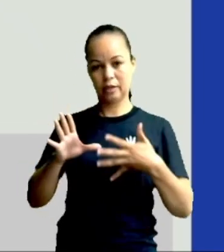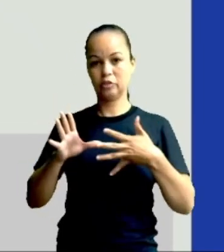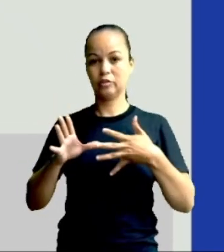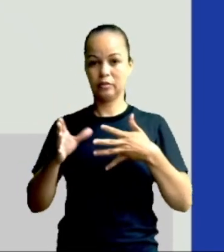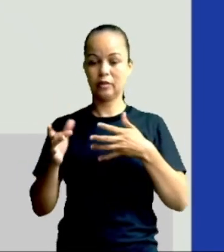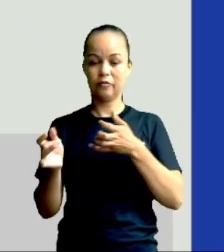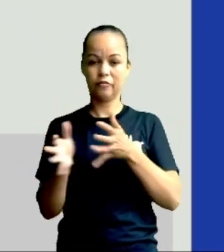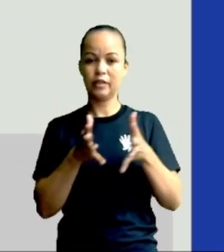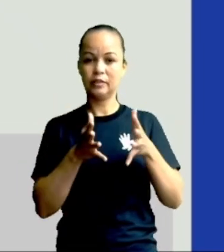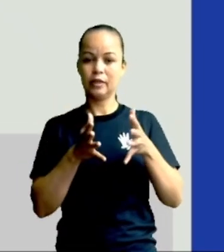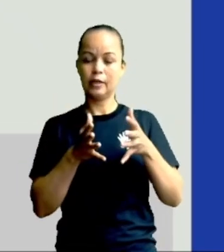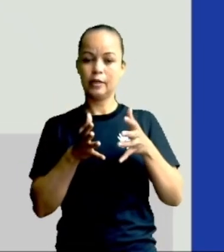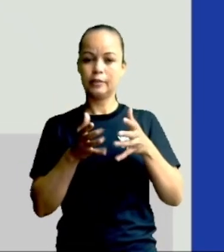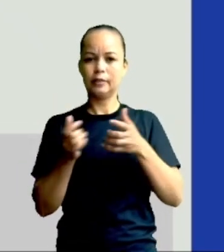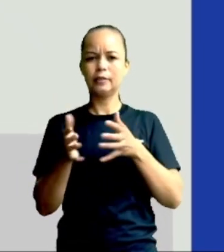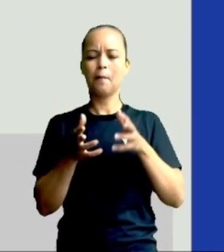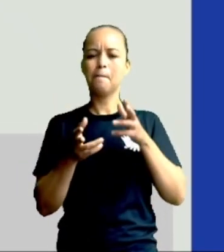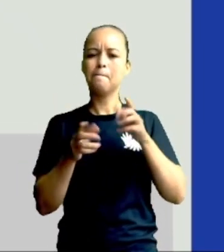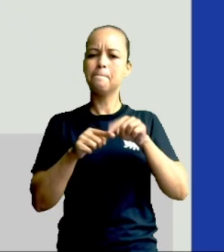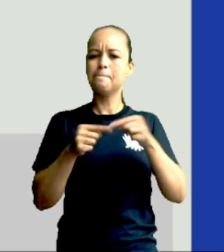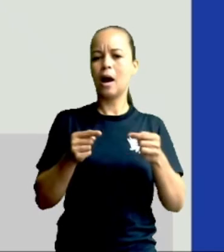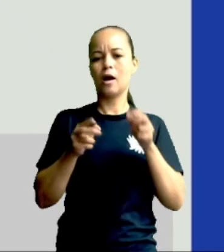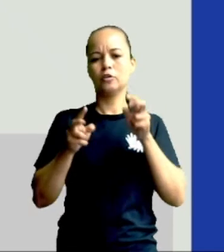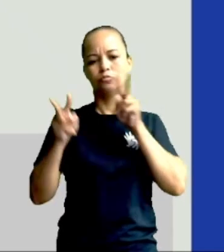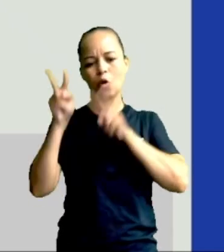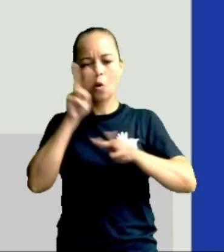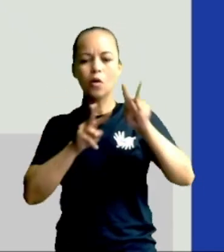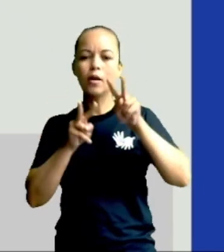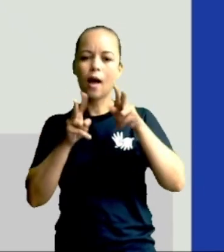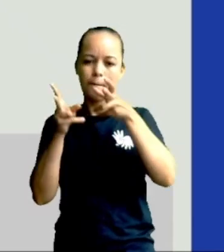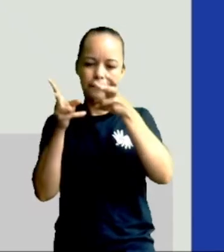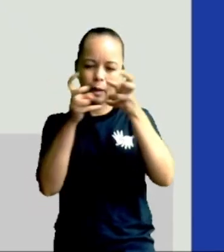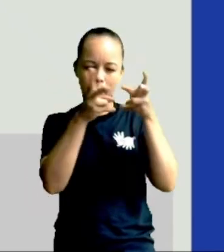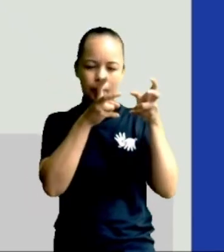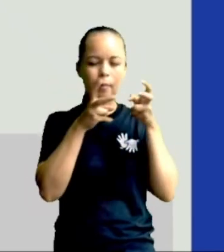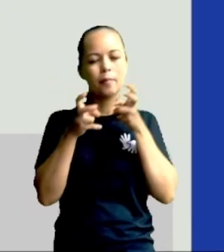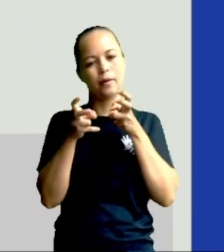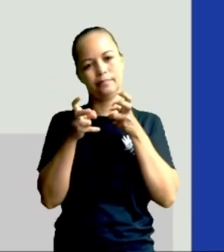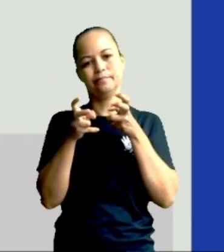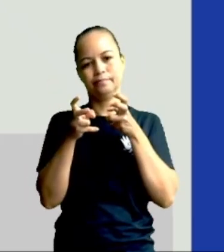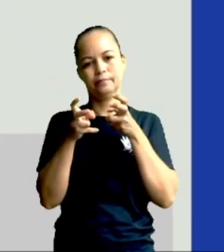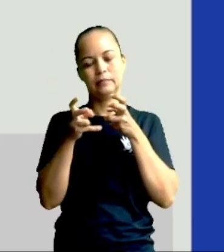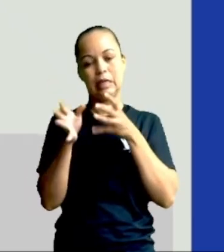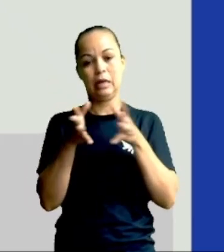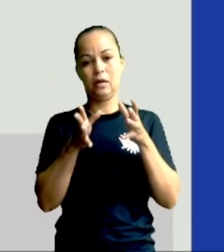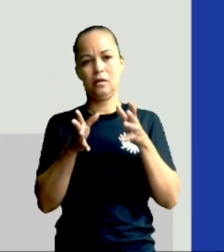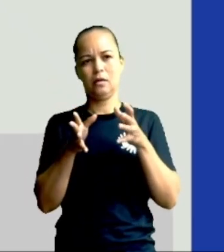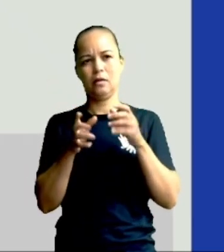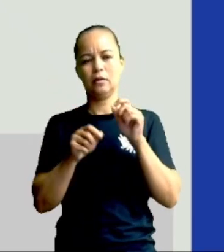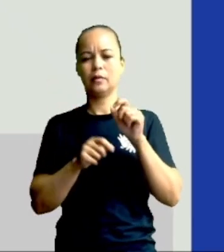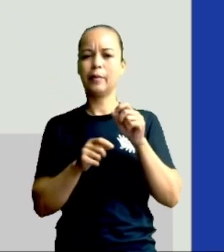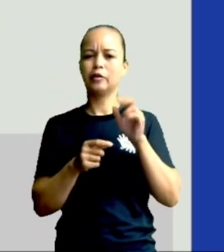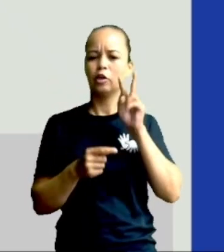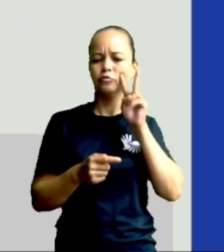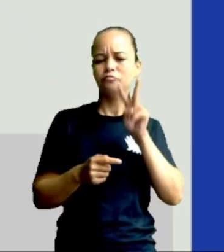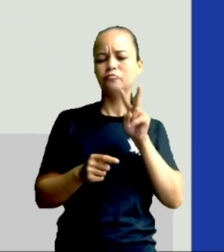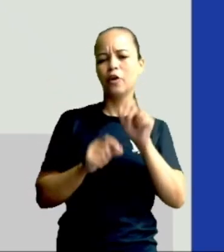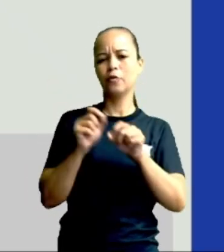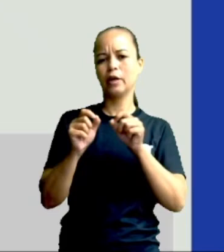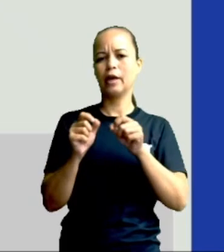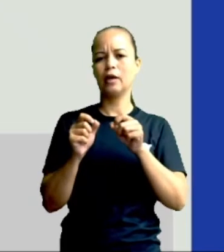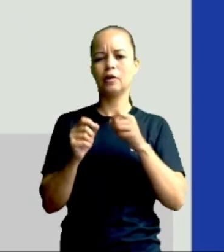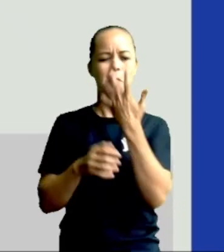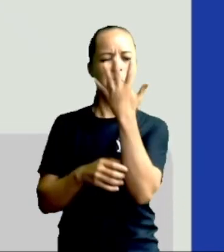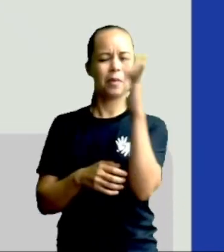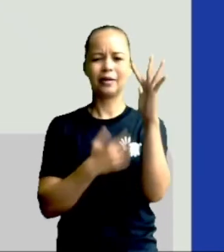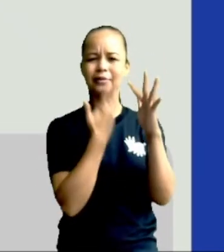físicas entre si, mas de acordo com o olhar de quem a observa. Muitas vezes a gente se depara com certas paisagens